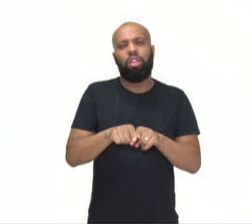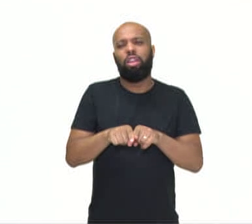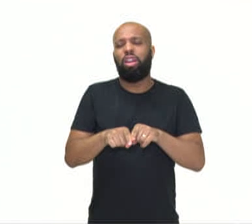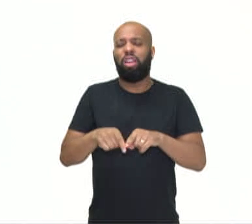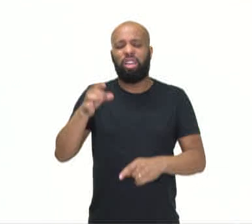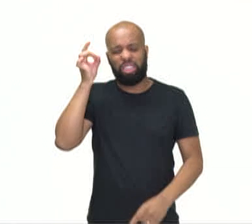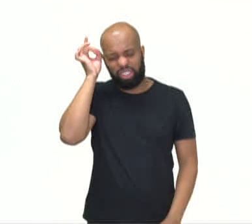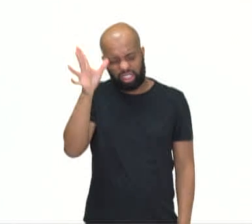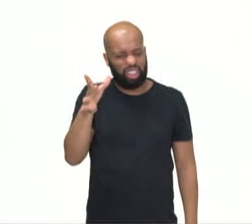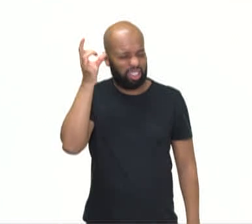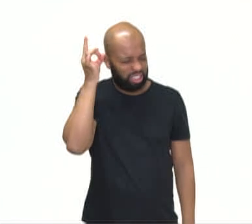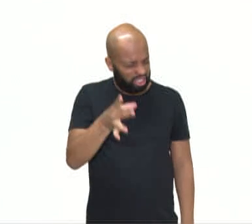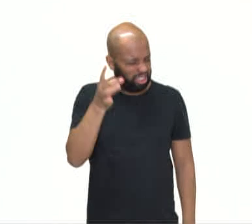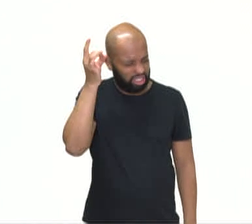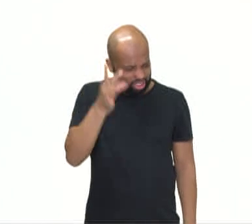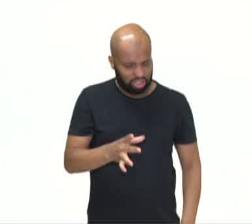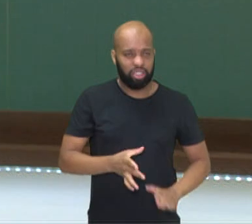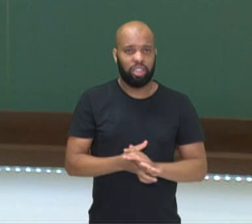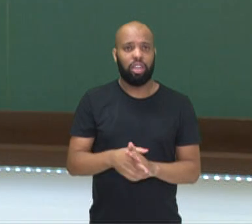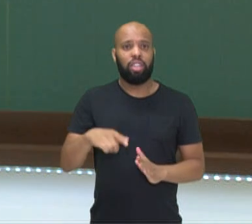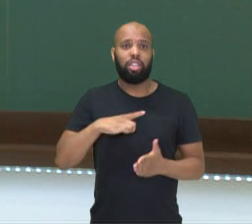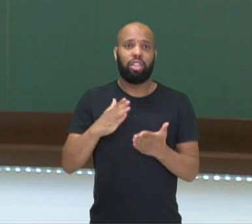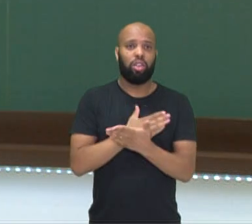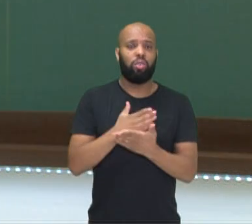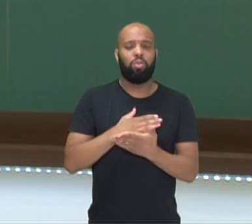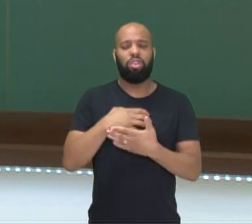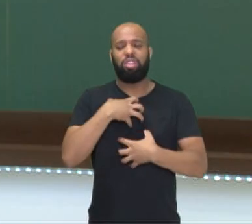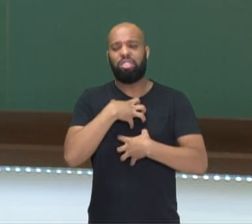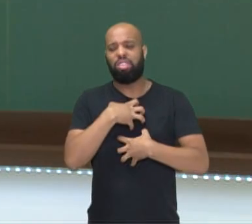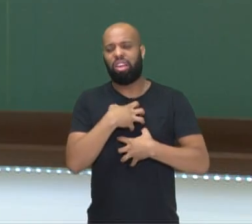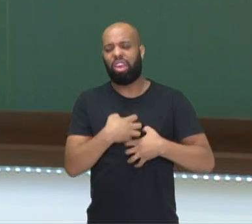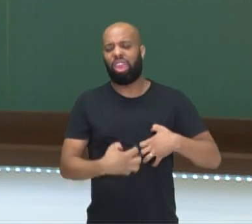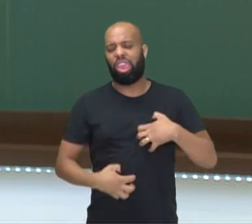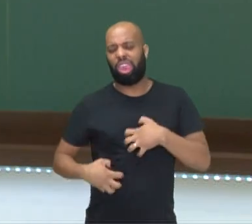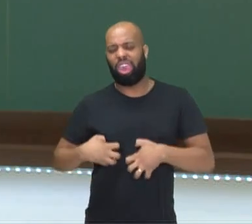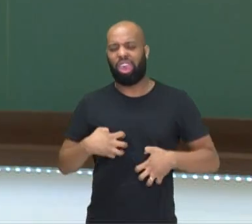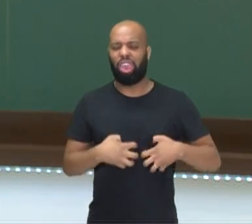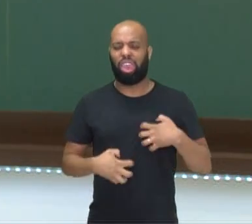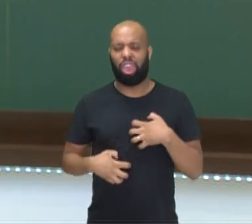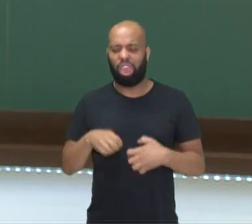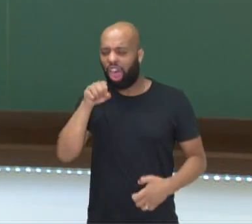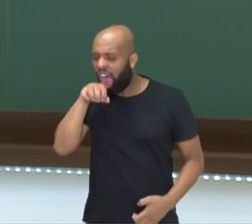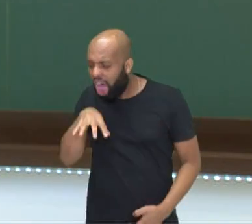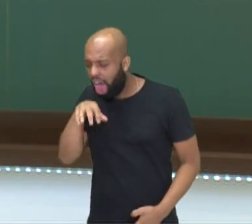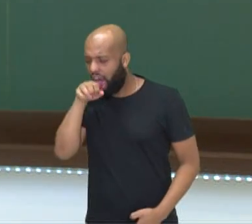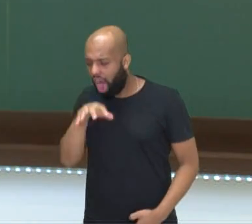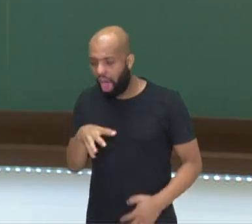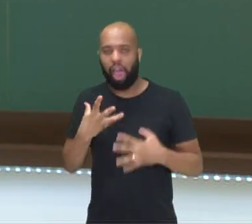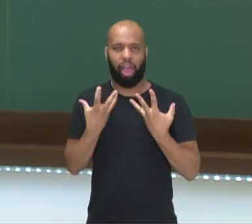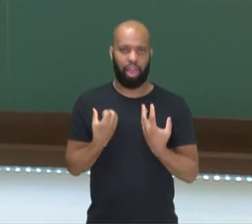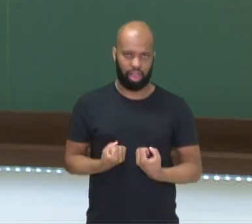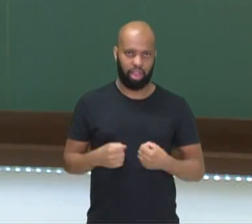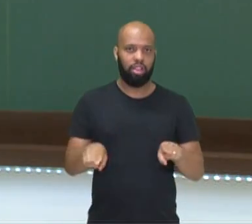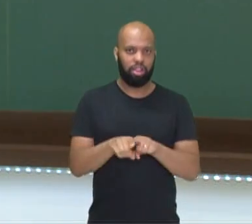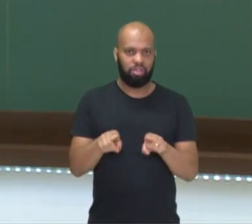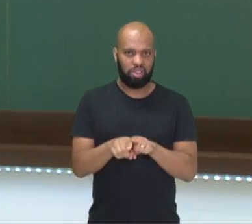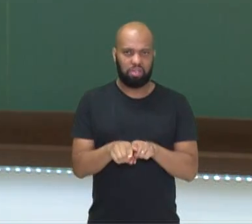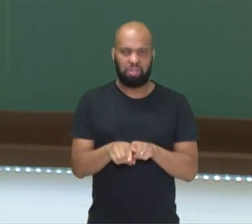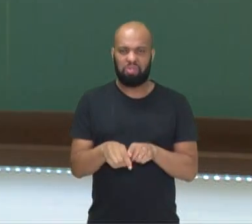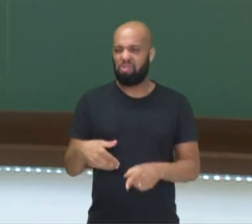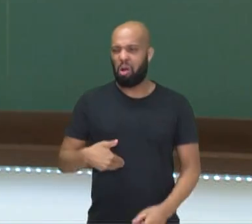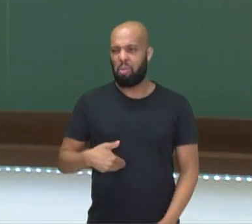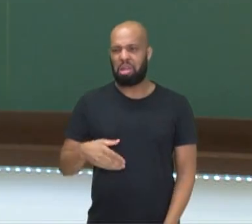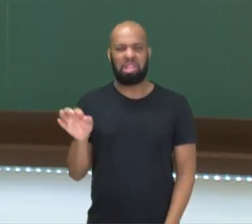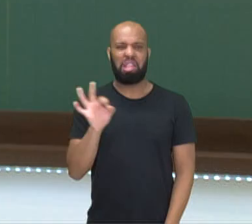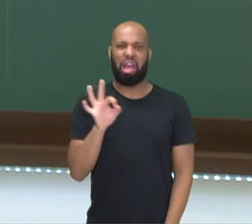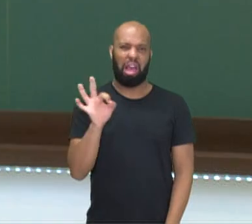cabeça. Há pessoas que sentem náuseas, vômito, cansaço e falta de apetite. Claro que